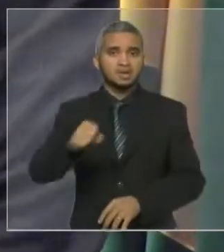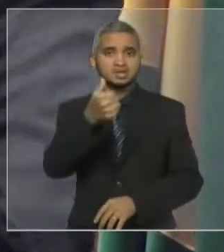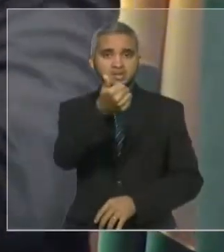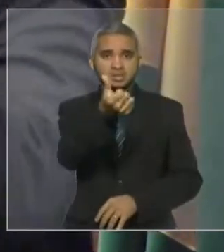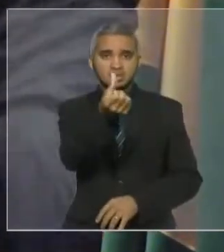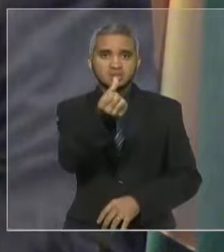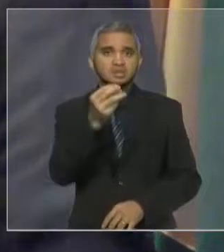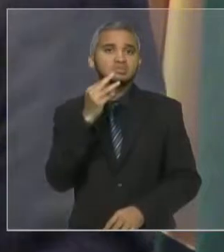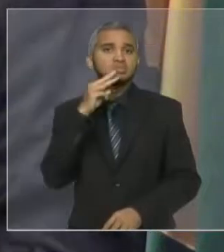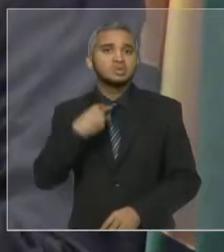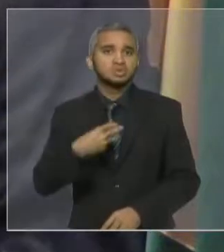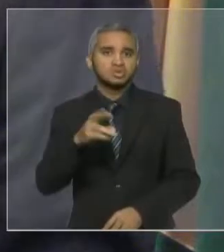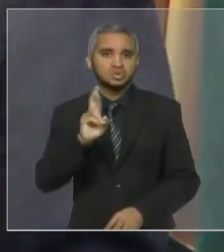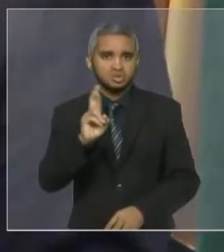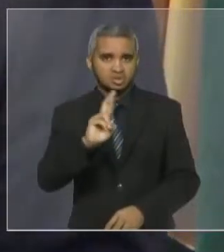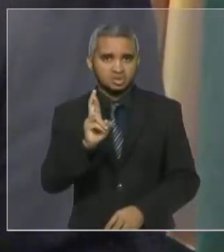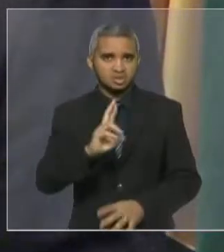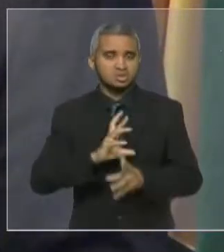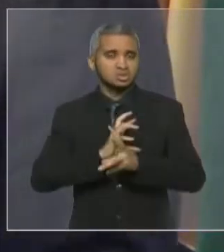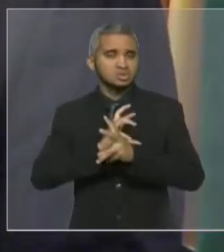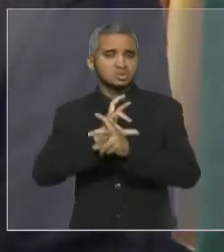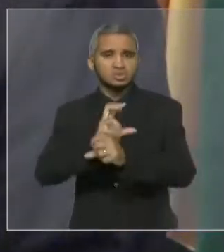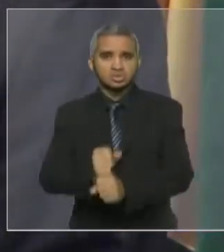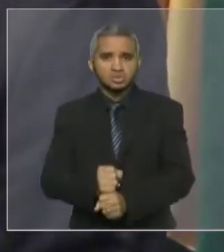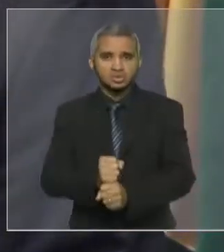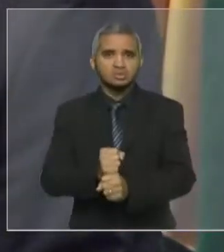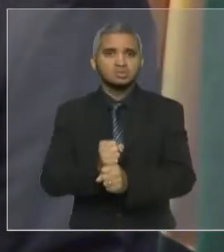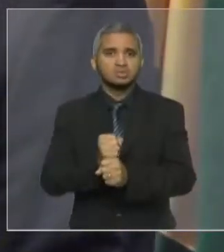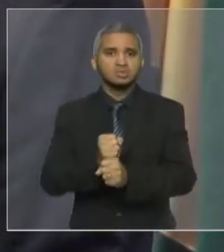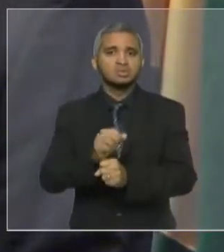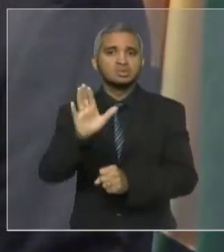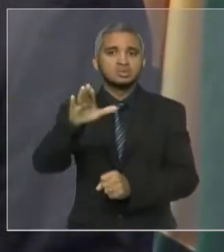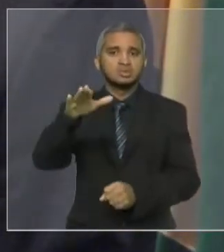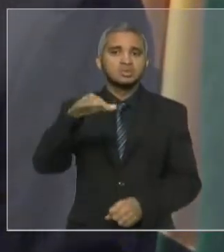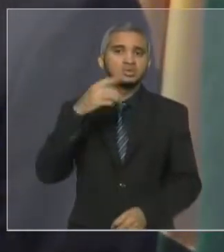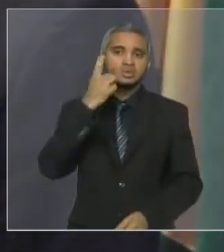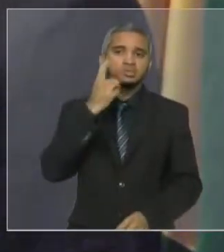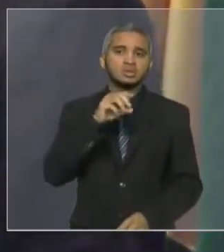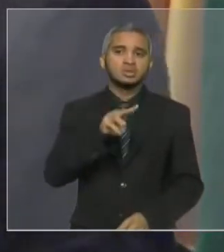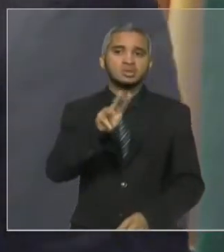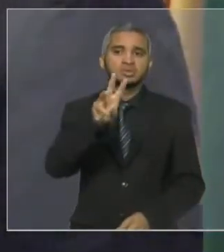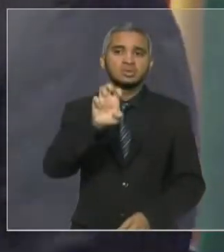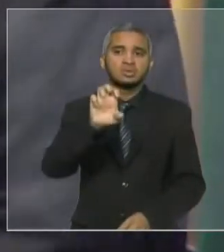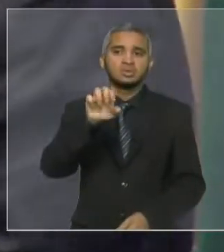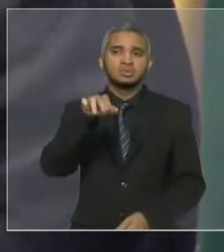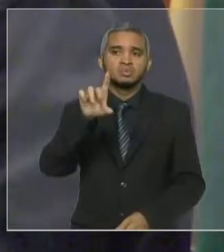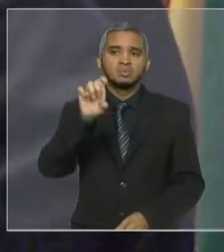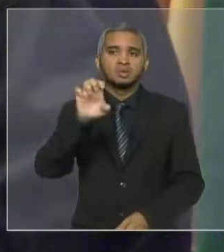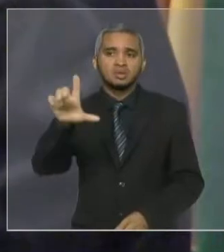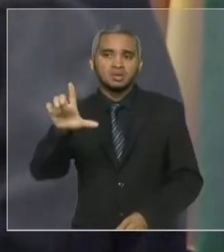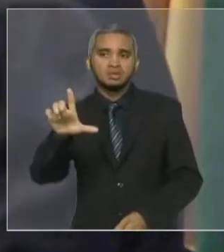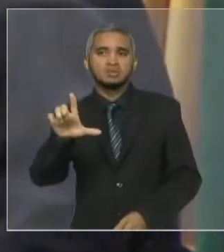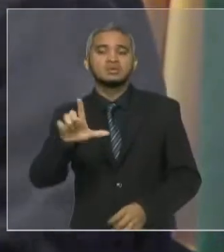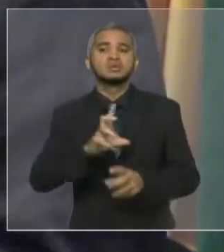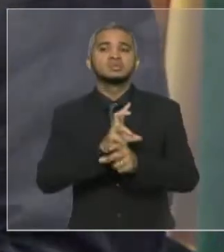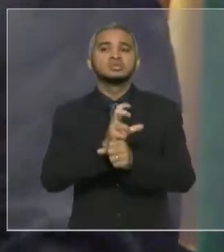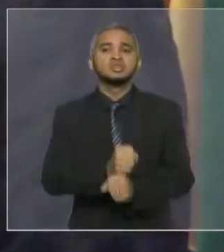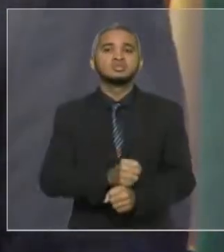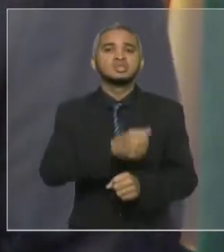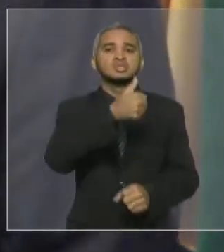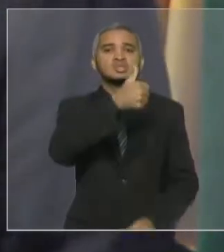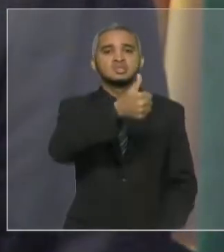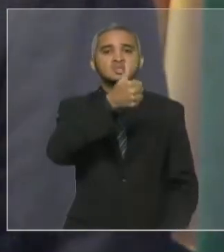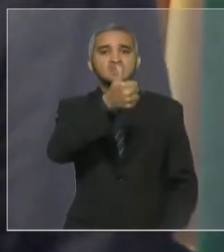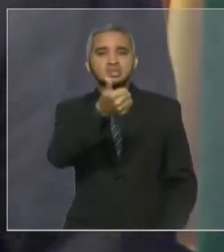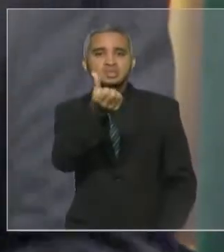reais, totalizando no conjunto, futuro deputado Wendel, 116 milhões de reais ele retira